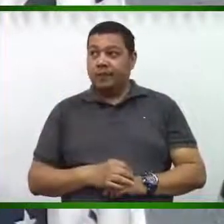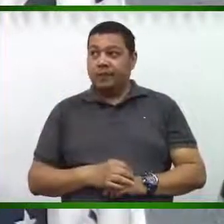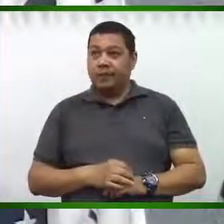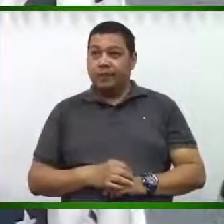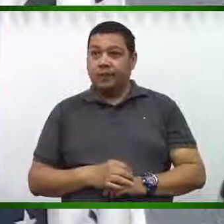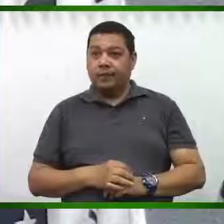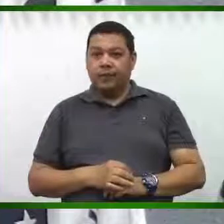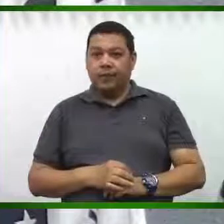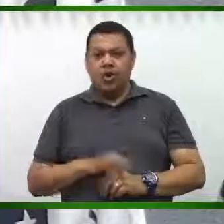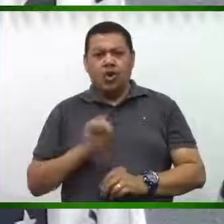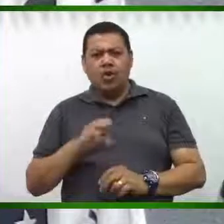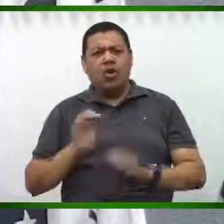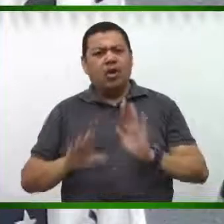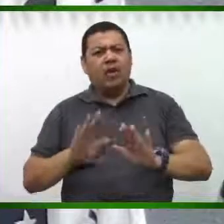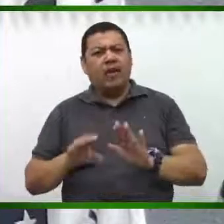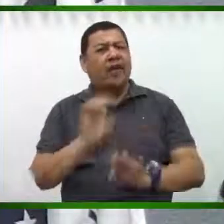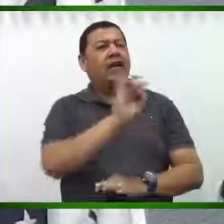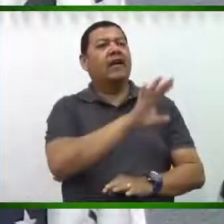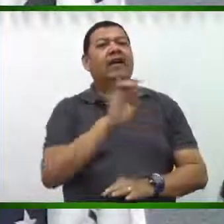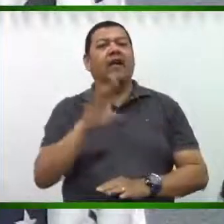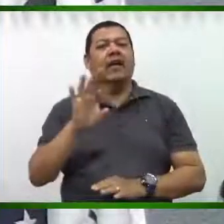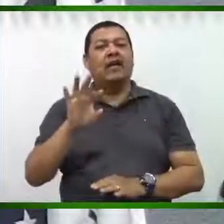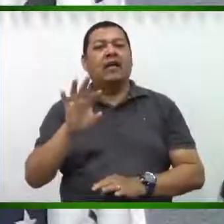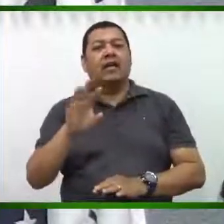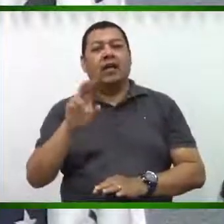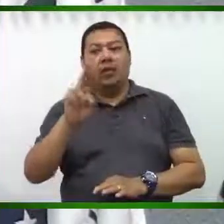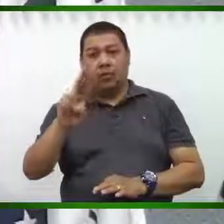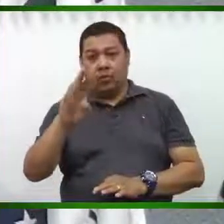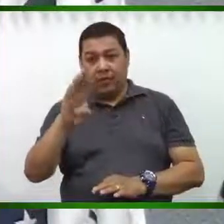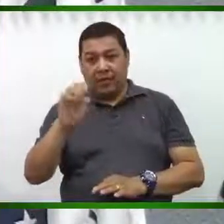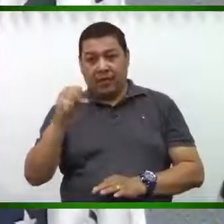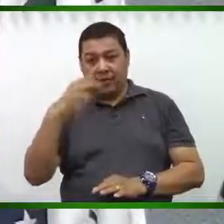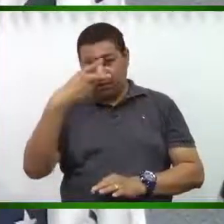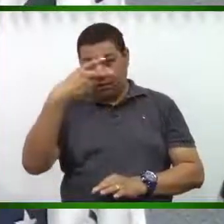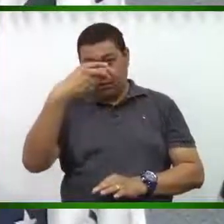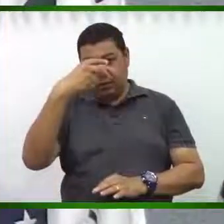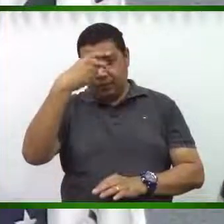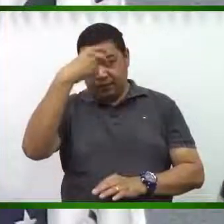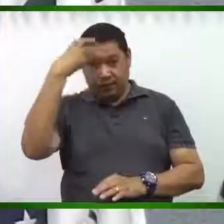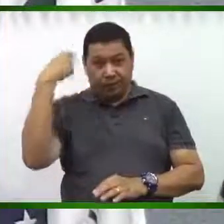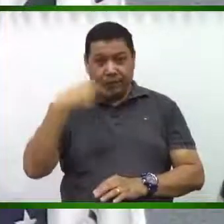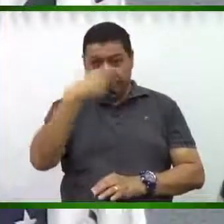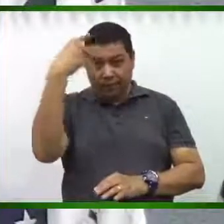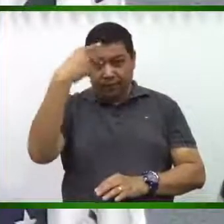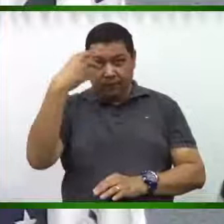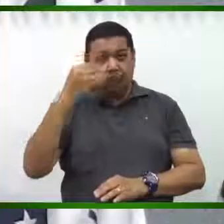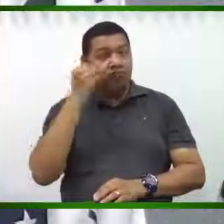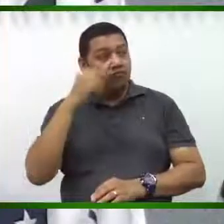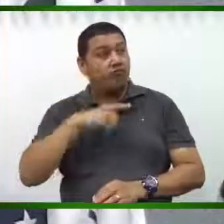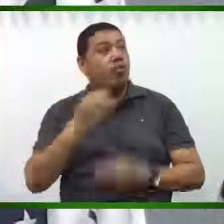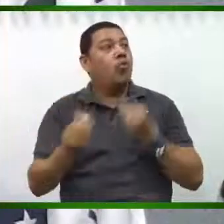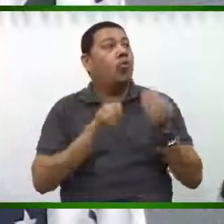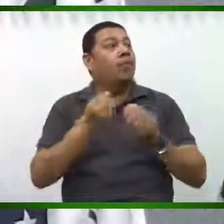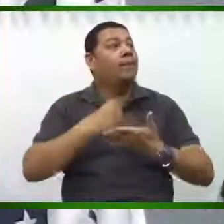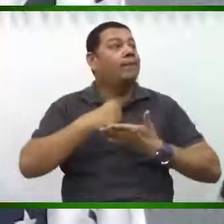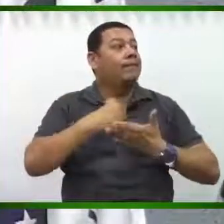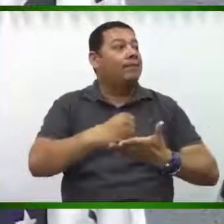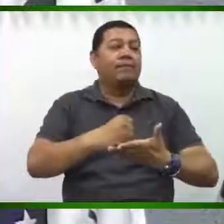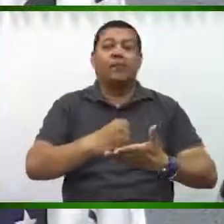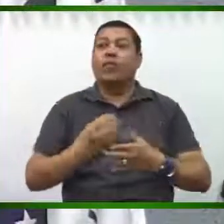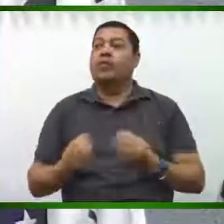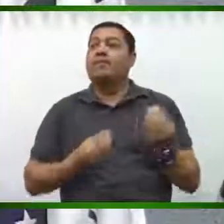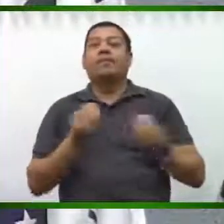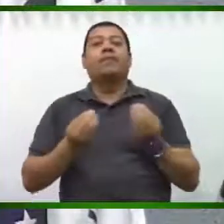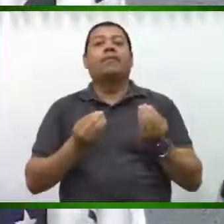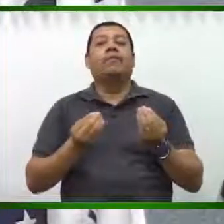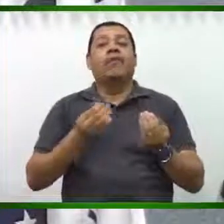pelo menos umas 2 horas num postinho desse daí, para ver como está sendo o atendimento e